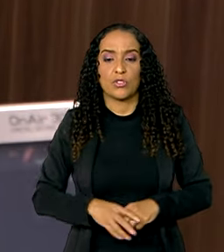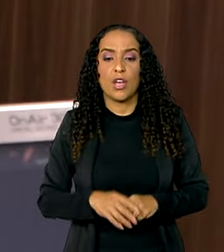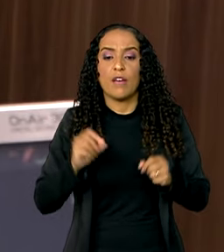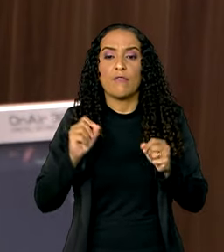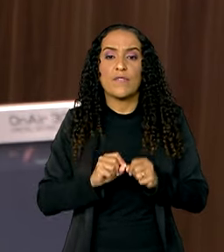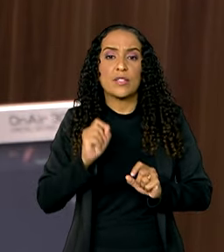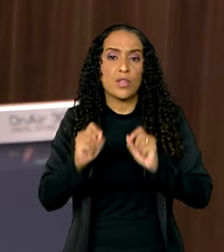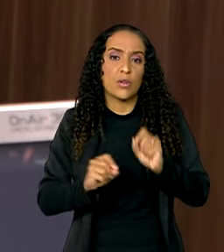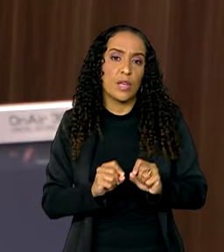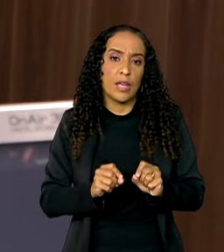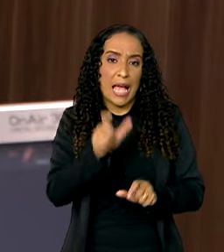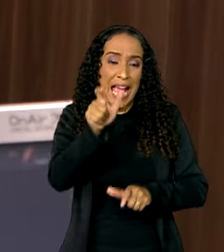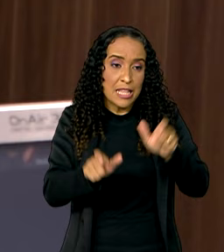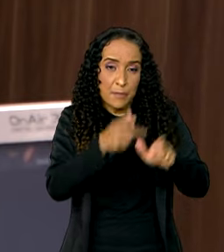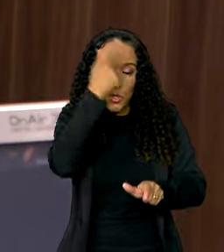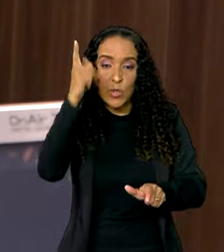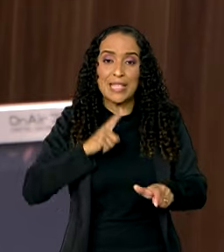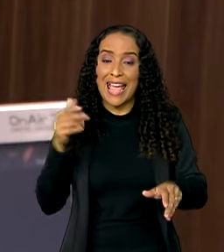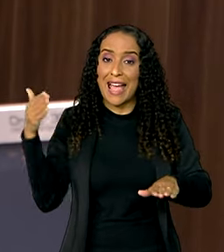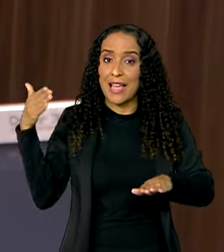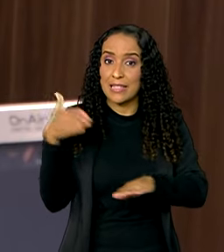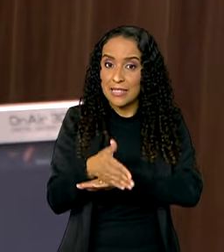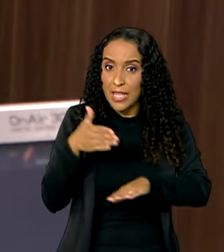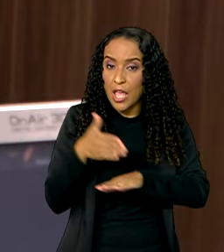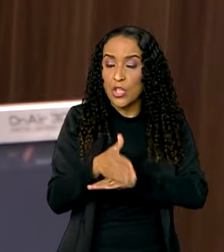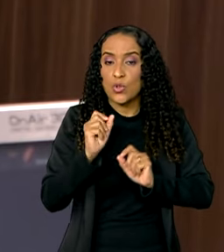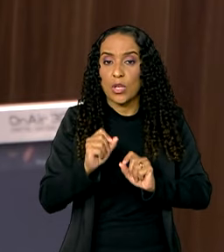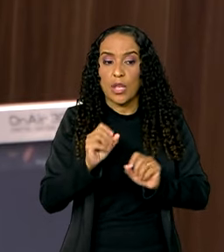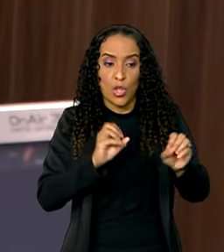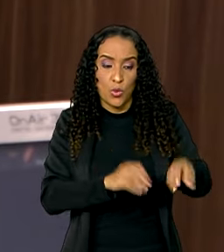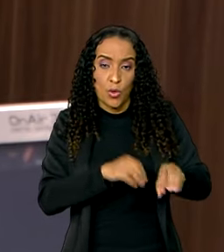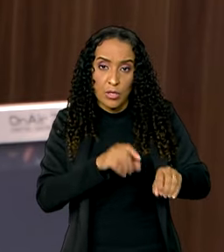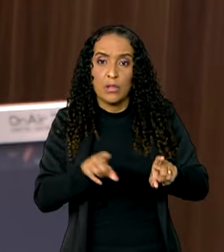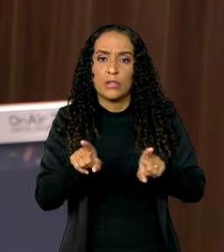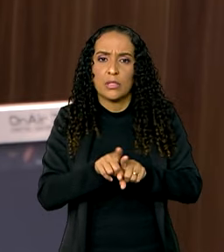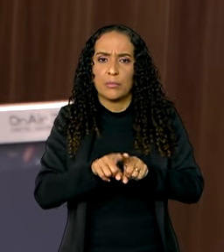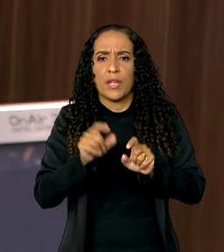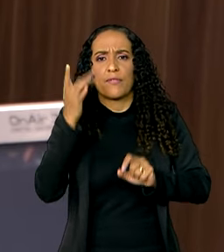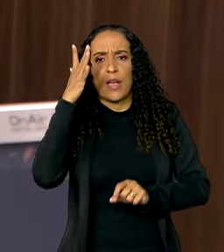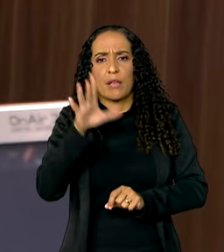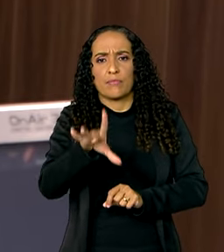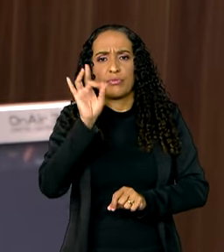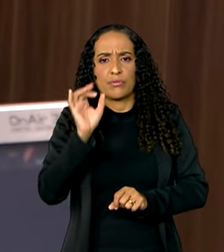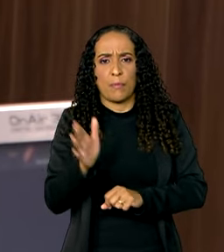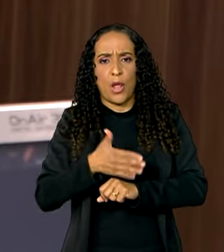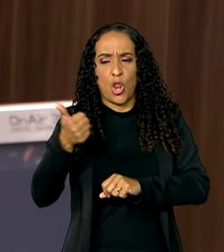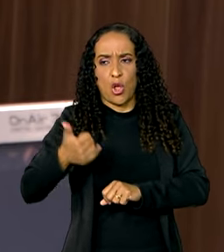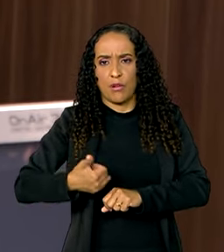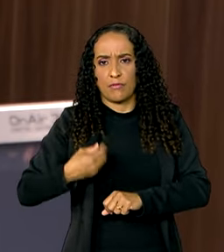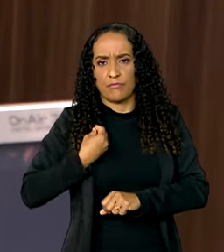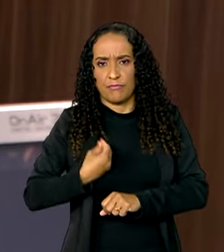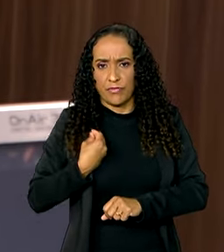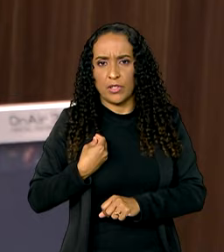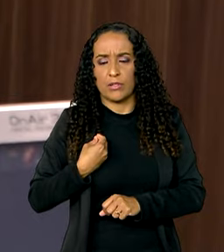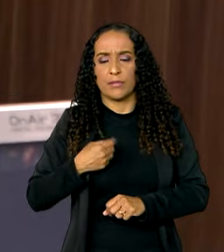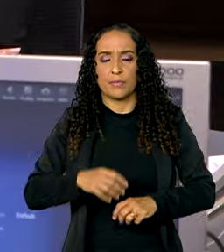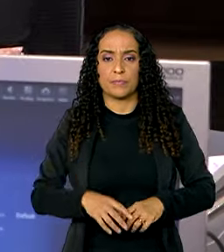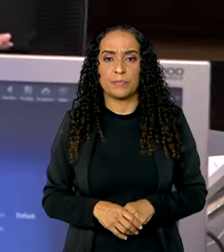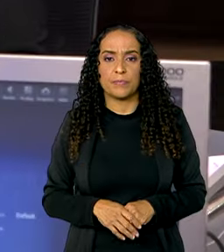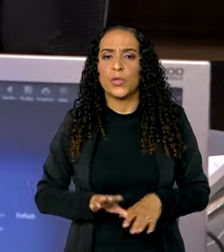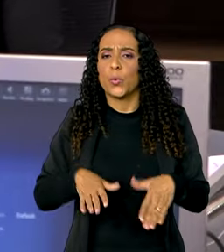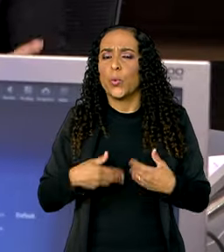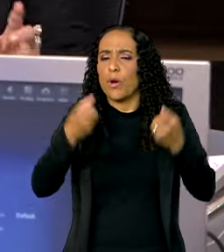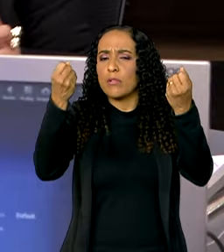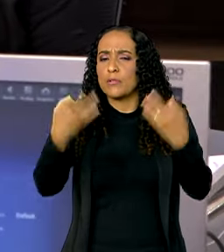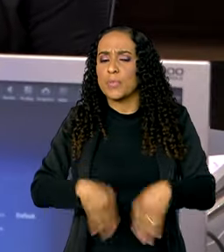fazer com que as pessoas tenham acesso né a essa educação e faça melhoria da sua qualidade de vida através do emprego da renda e quando a